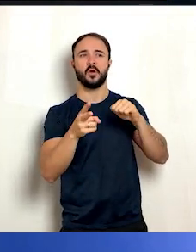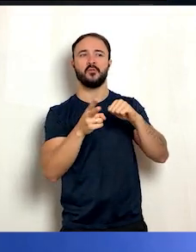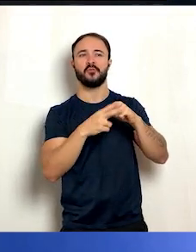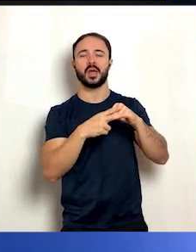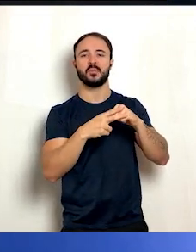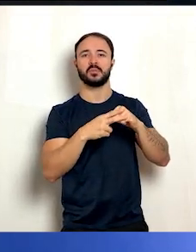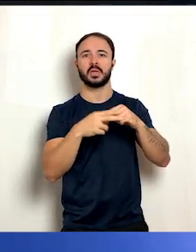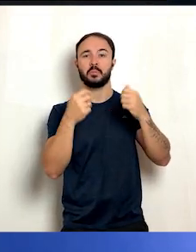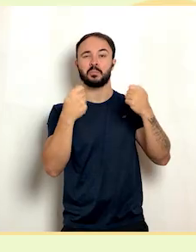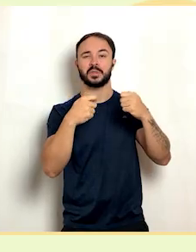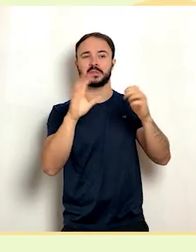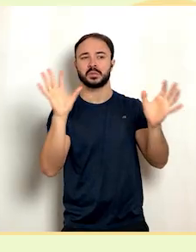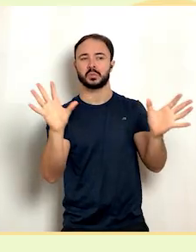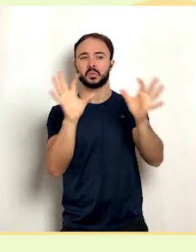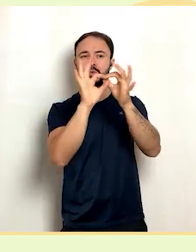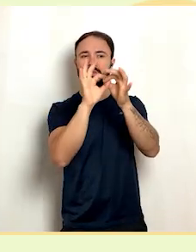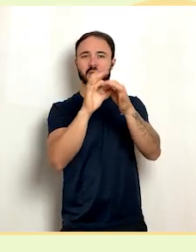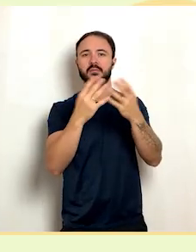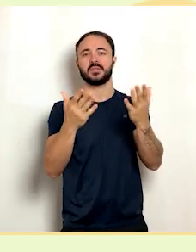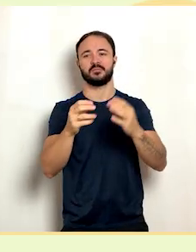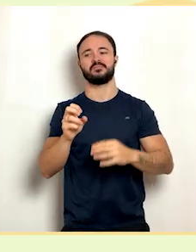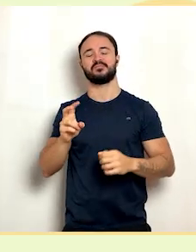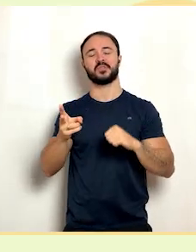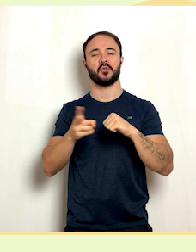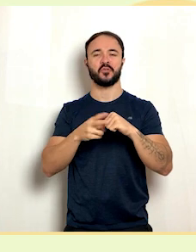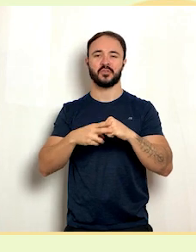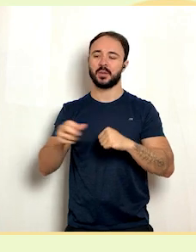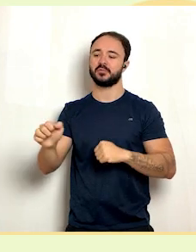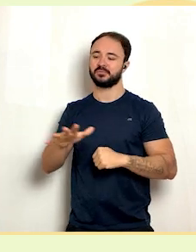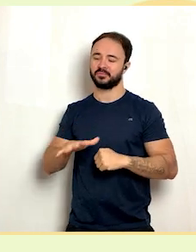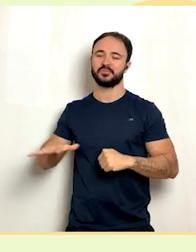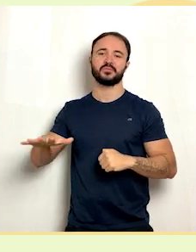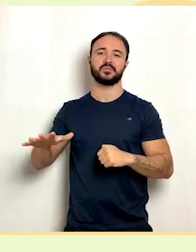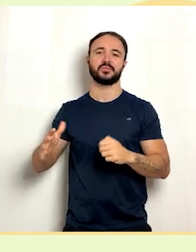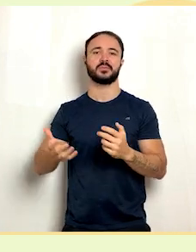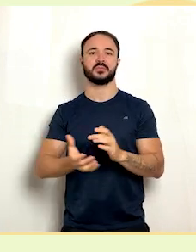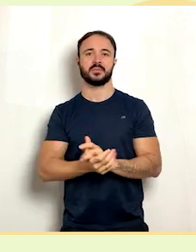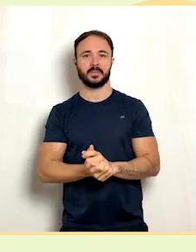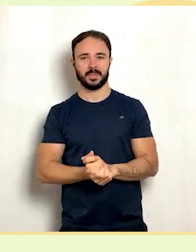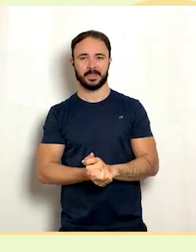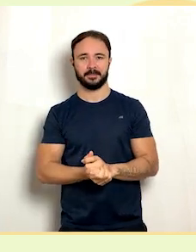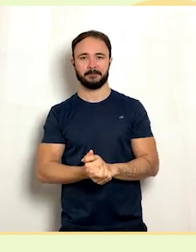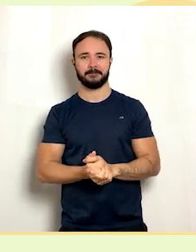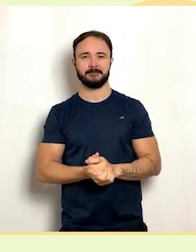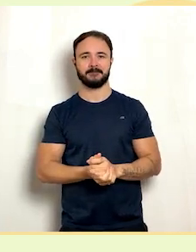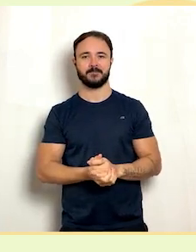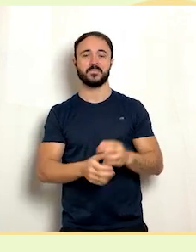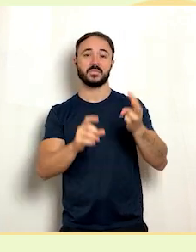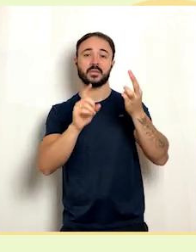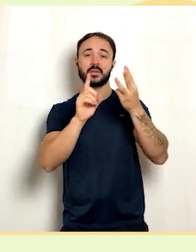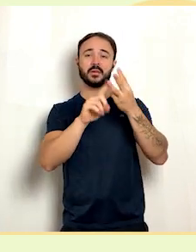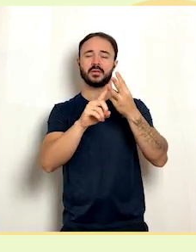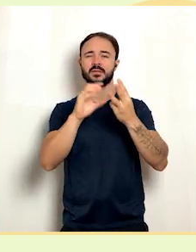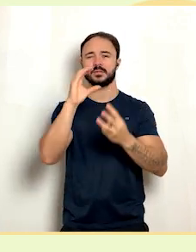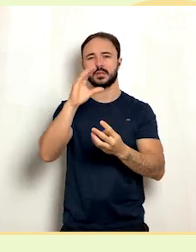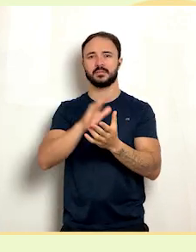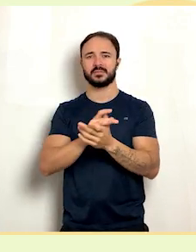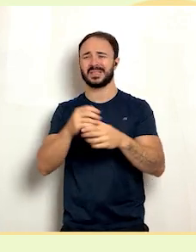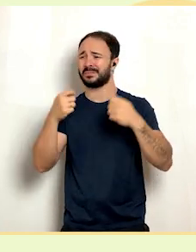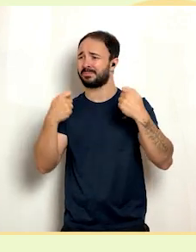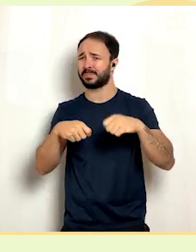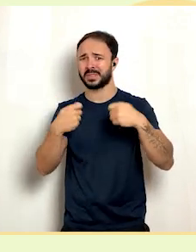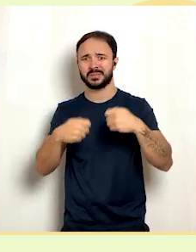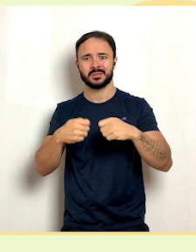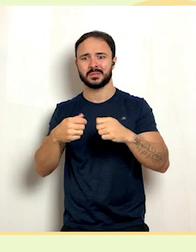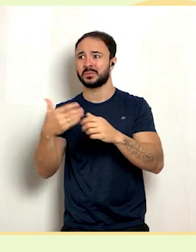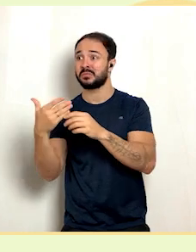precisou de 2 complementos. Portanto, ele é um verbo transitivo direto e indireto. Preciso de carona, na letra